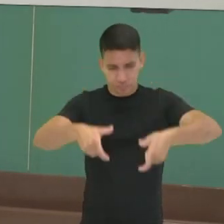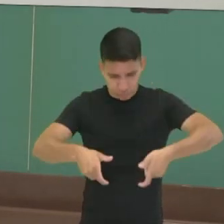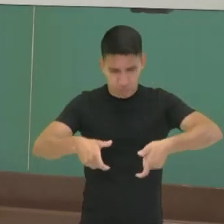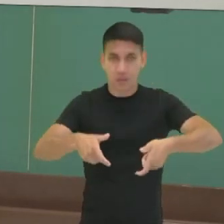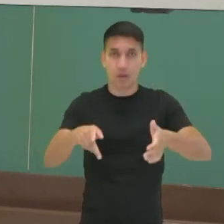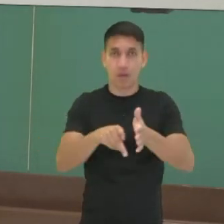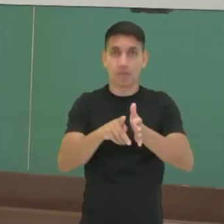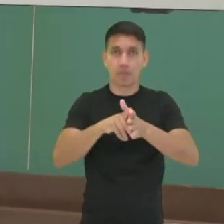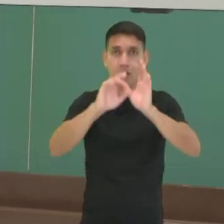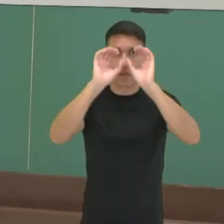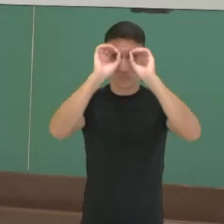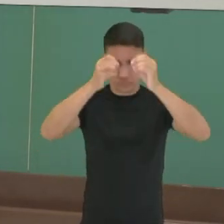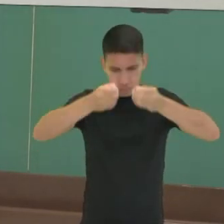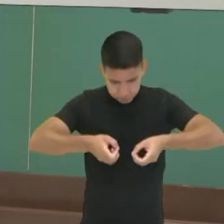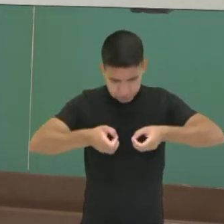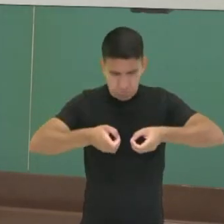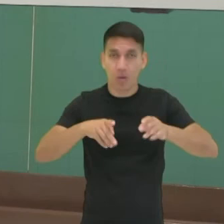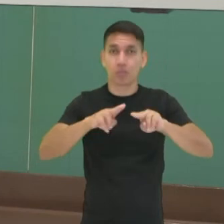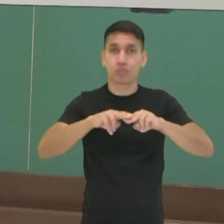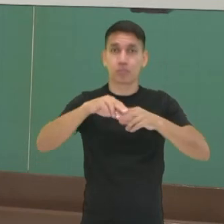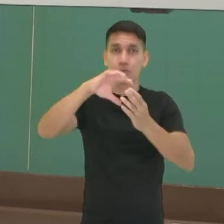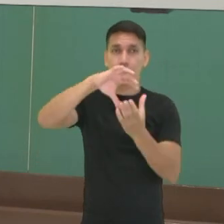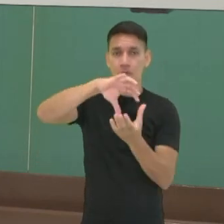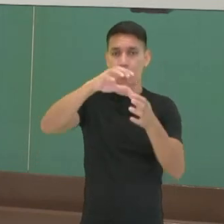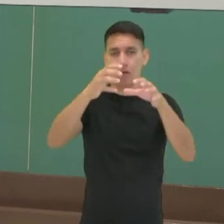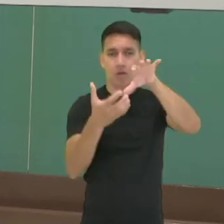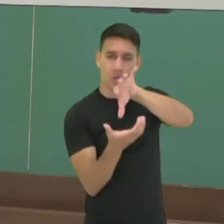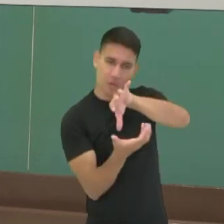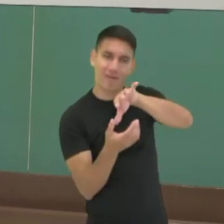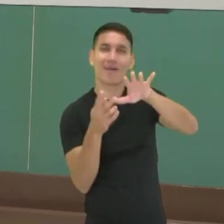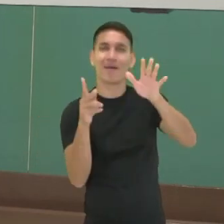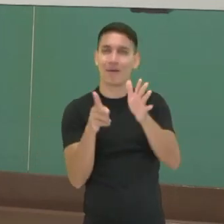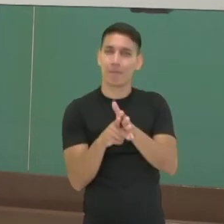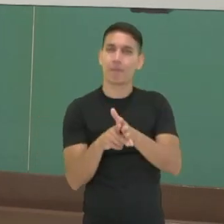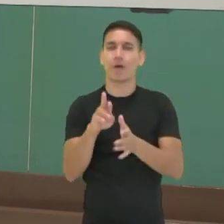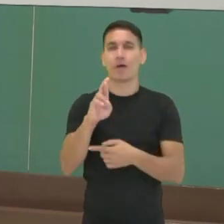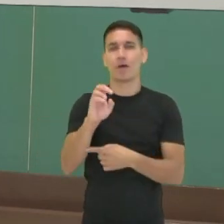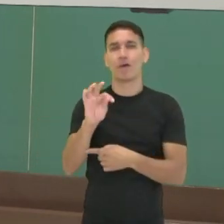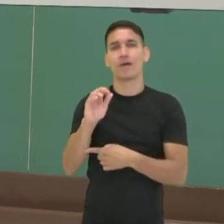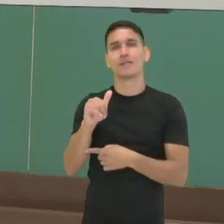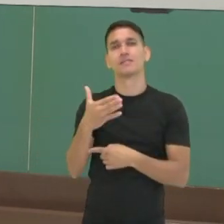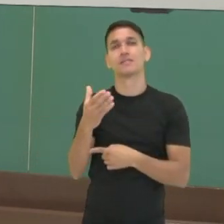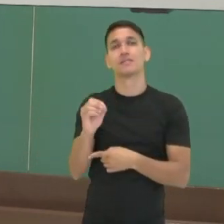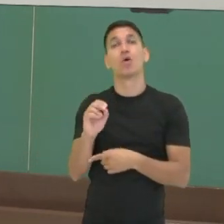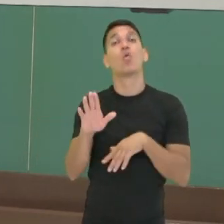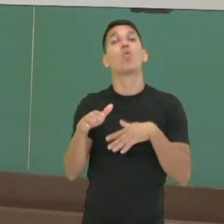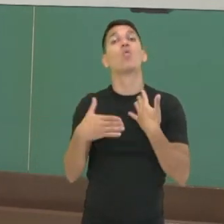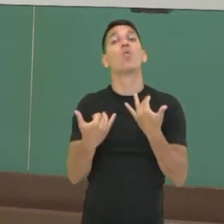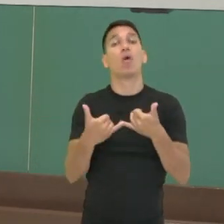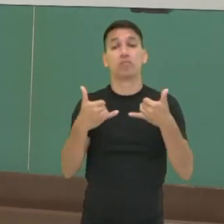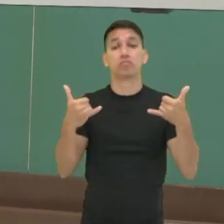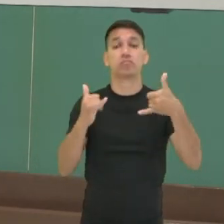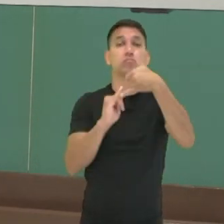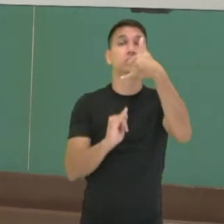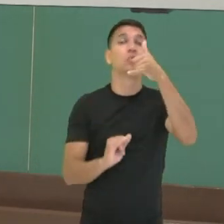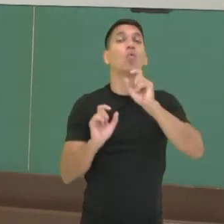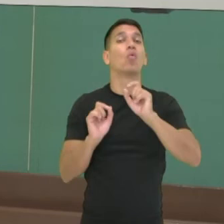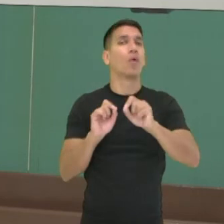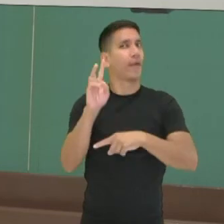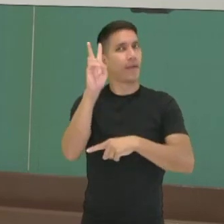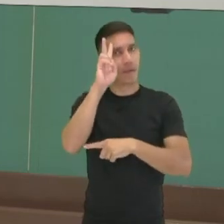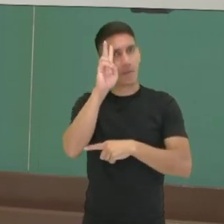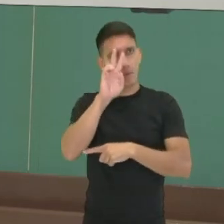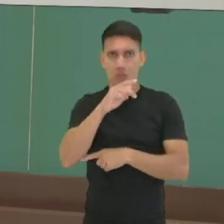aconteceu? Ele rodou. Teve aqui uma rotação. Em qual eixo? Lembrem, não tem